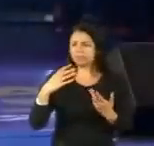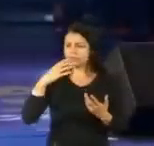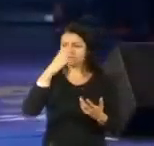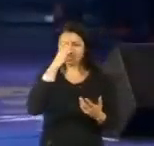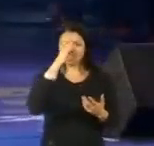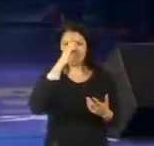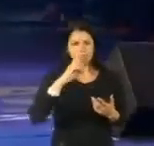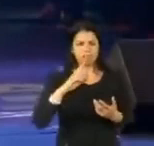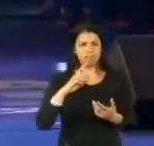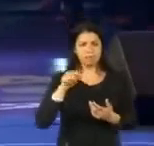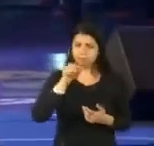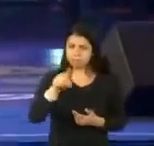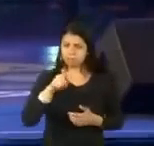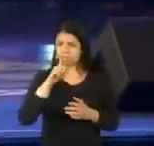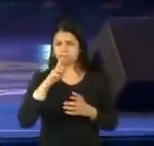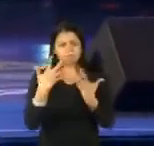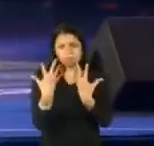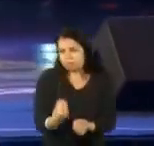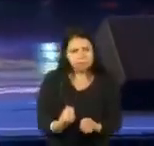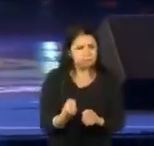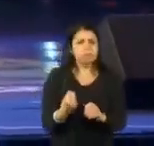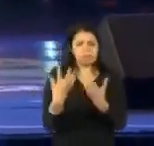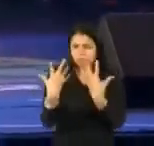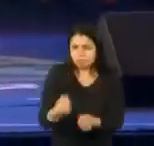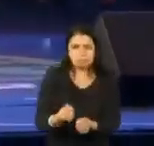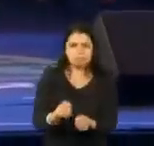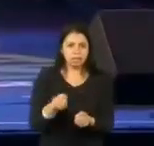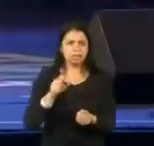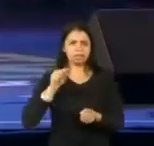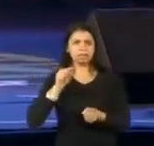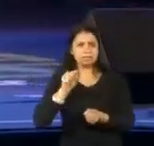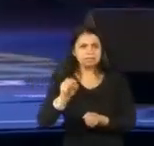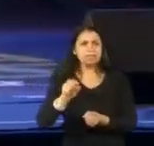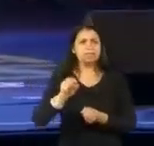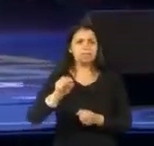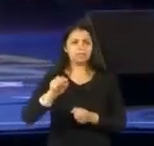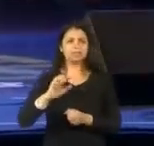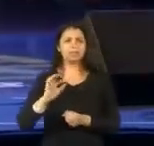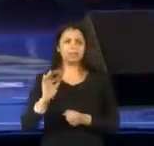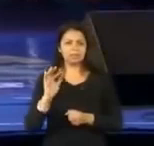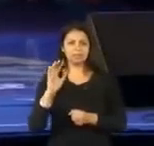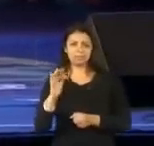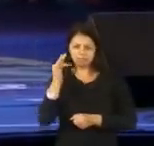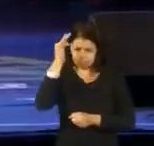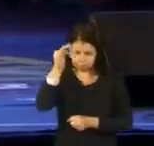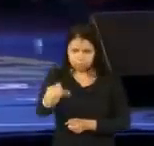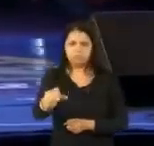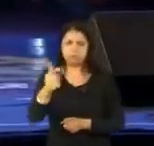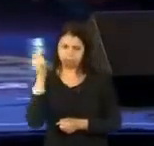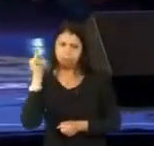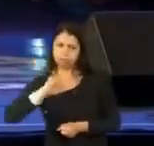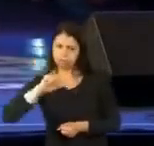você. Hoje você não entende mais, um dia irá